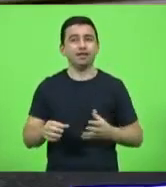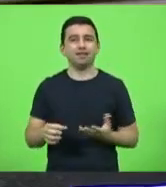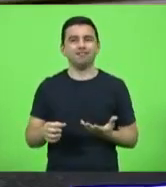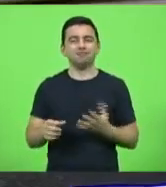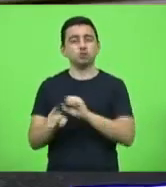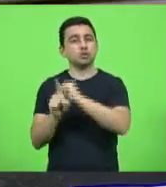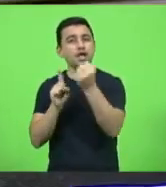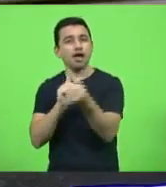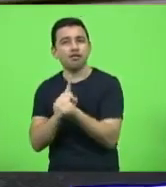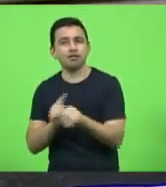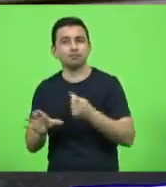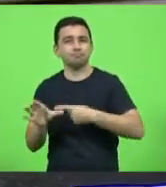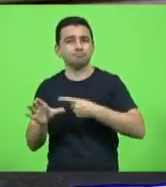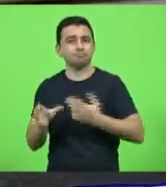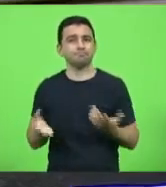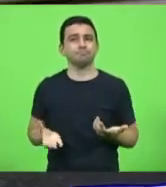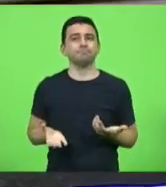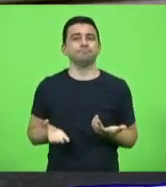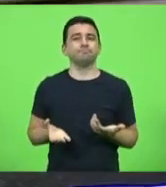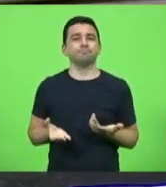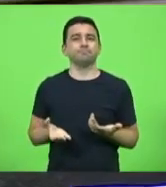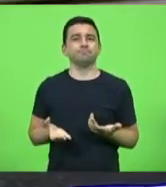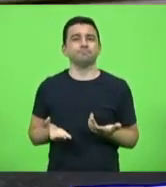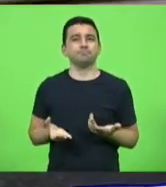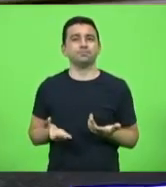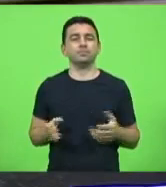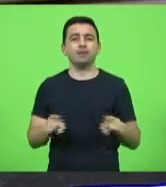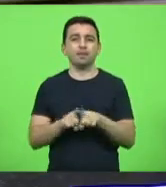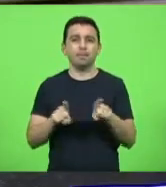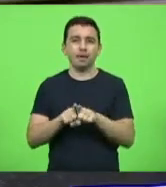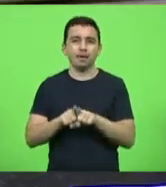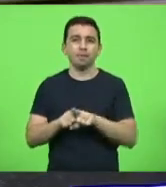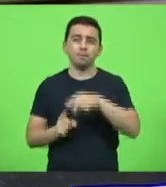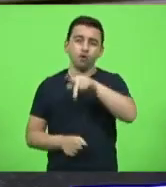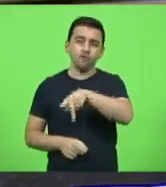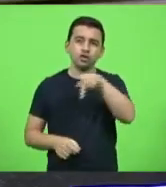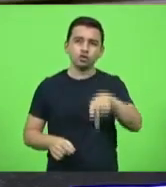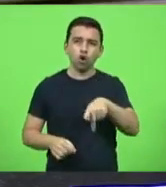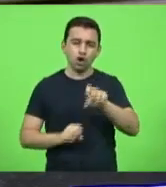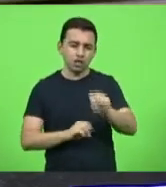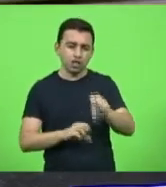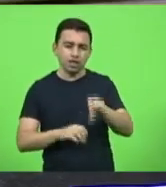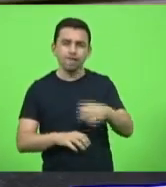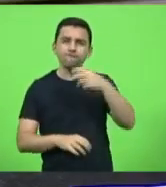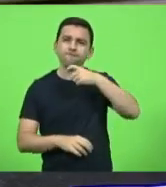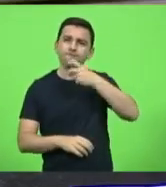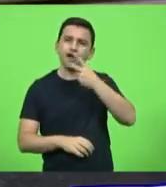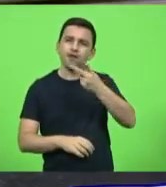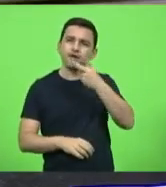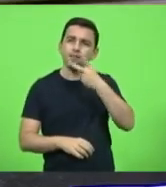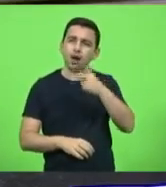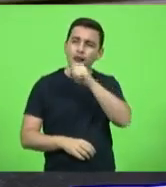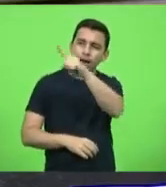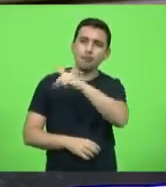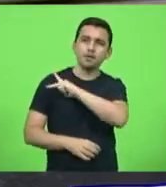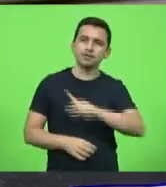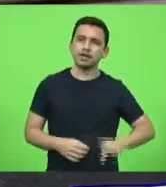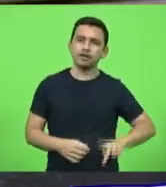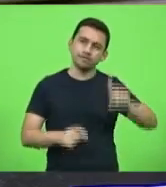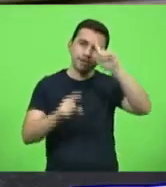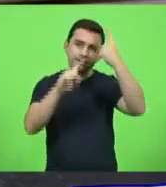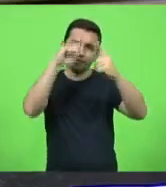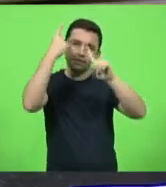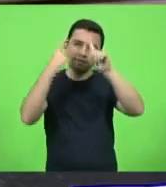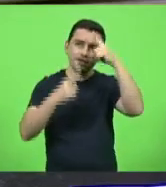socialista, para fugir de professor doutrinando, falando mal de presidente da República, inventando, tem aos